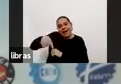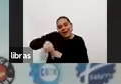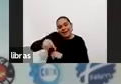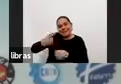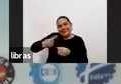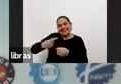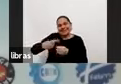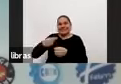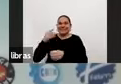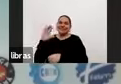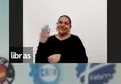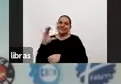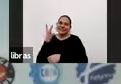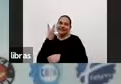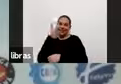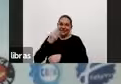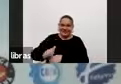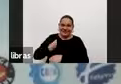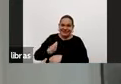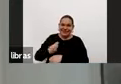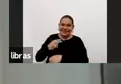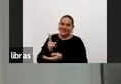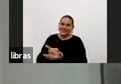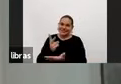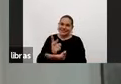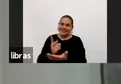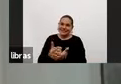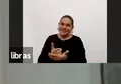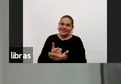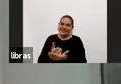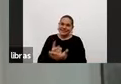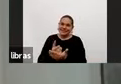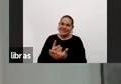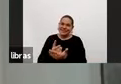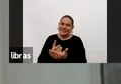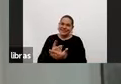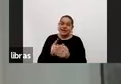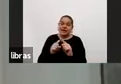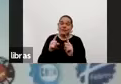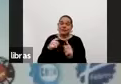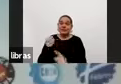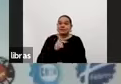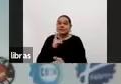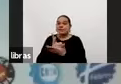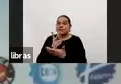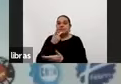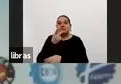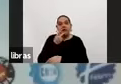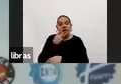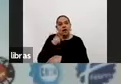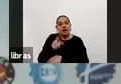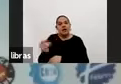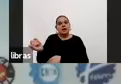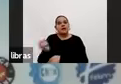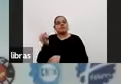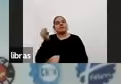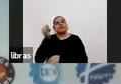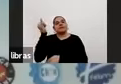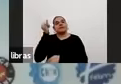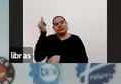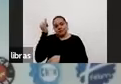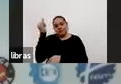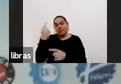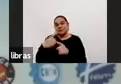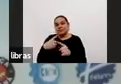estão sempre aqui conosco. Aqui na live, né? Então, a gente sempre fala, o público sabe da importância, da relevância, porque